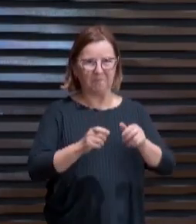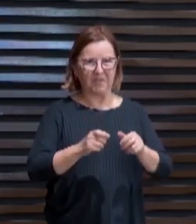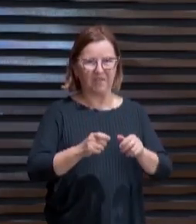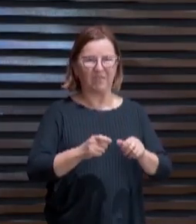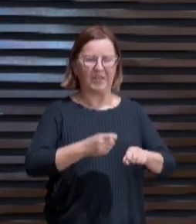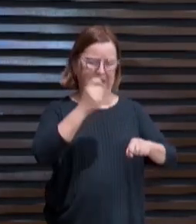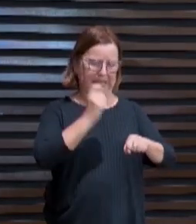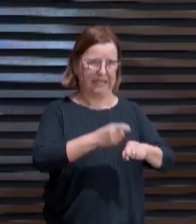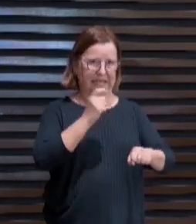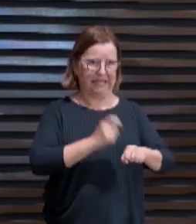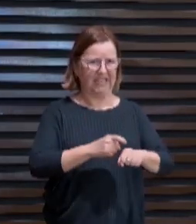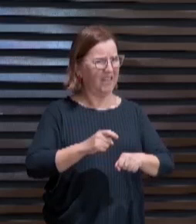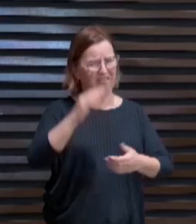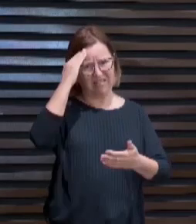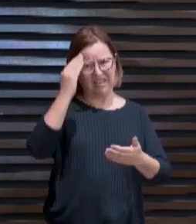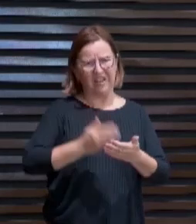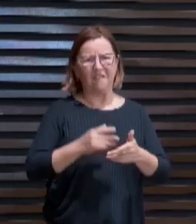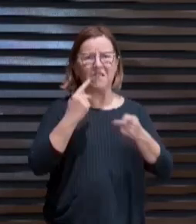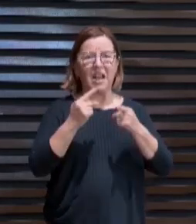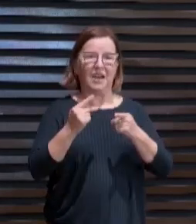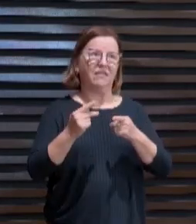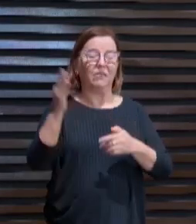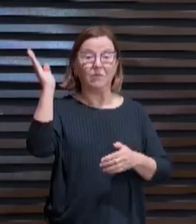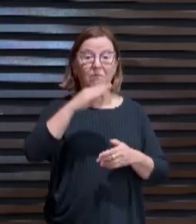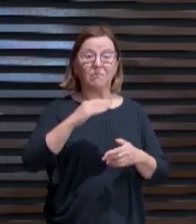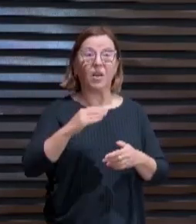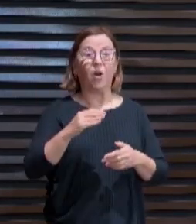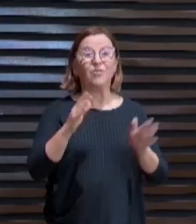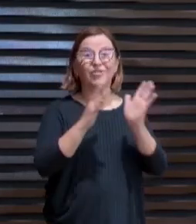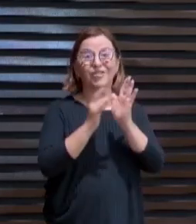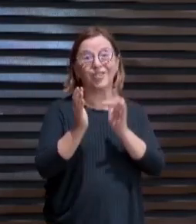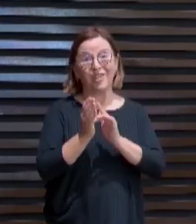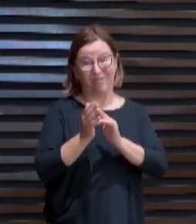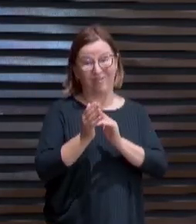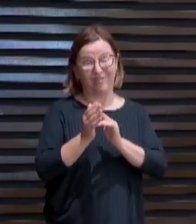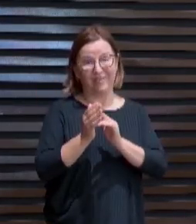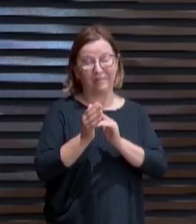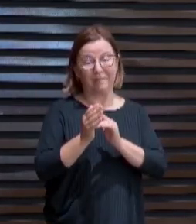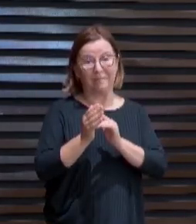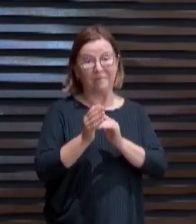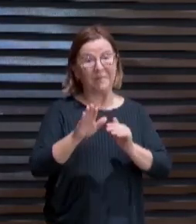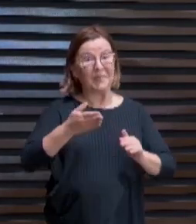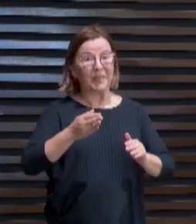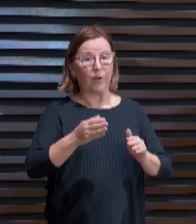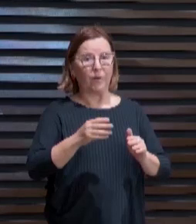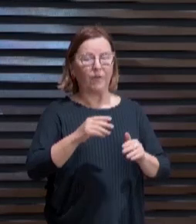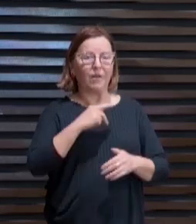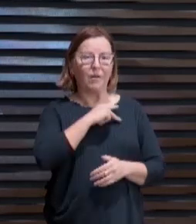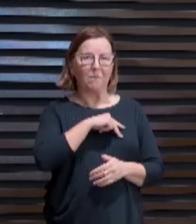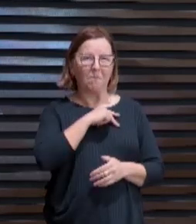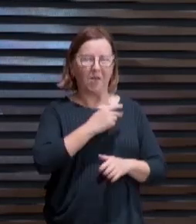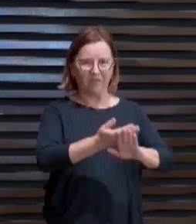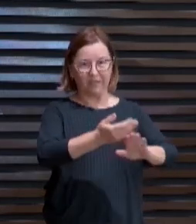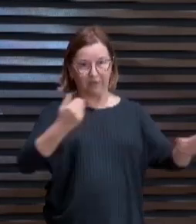falando mal do caminho diante da multidão, Paulo, apartando-se deles, separou os discípulos,